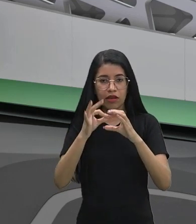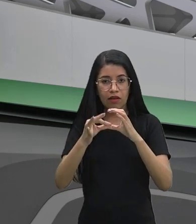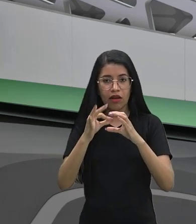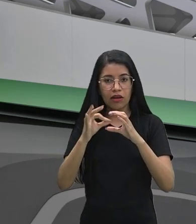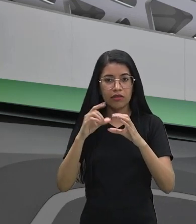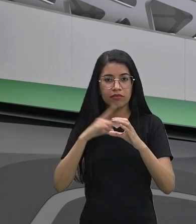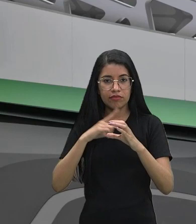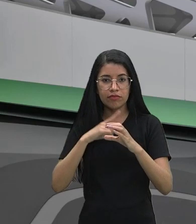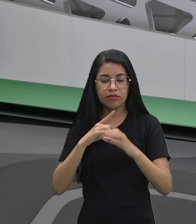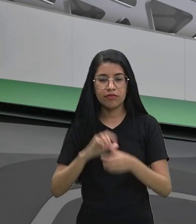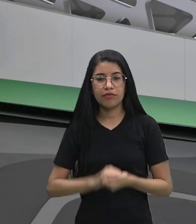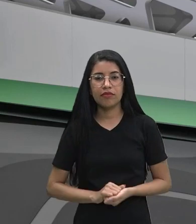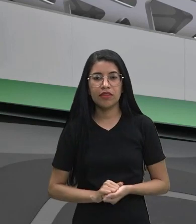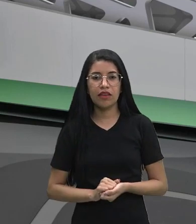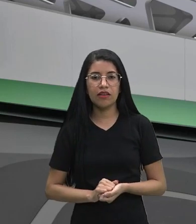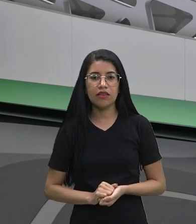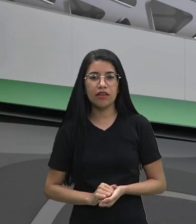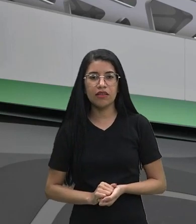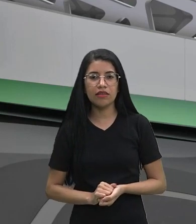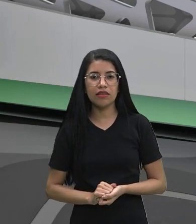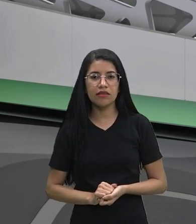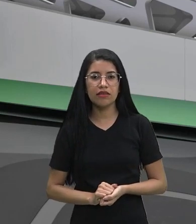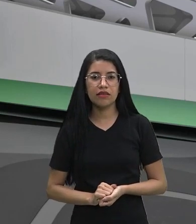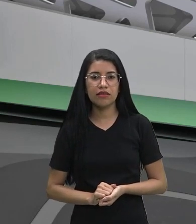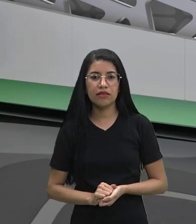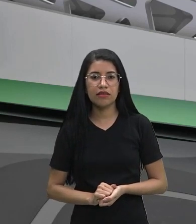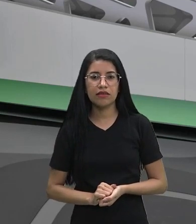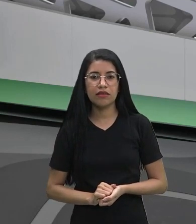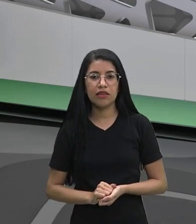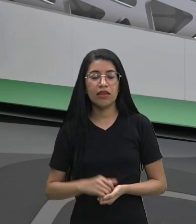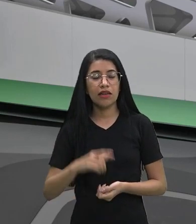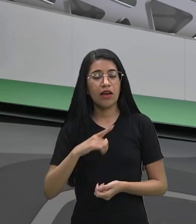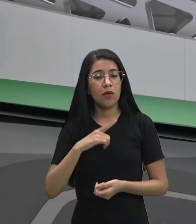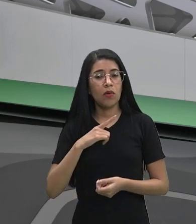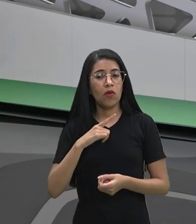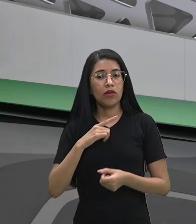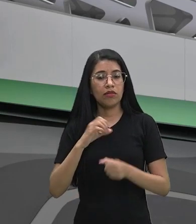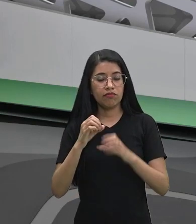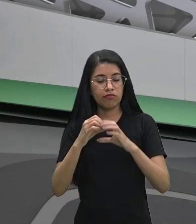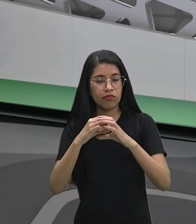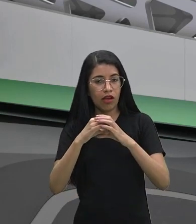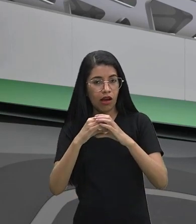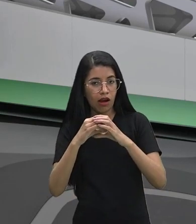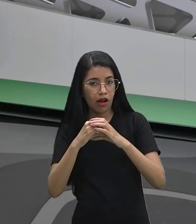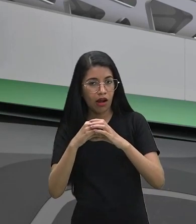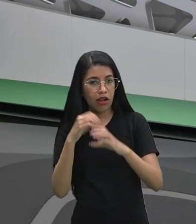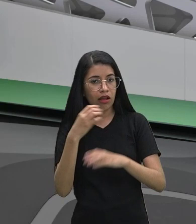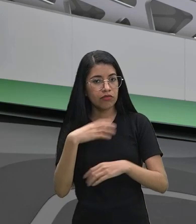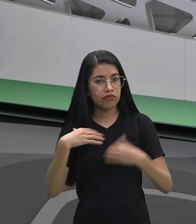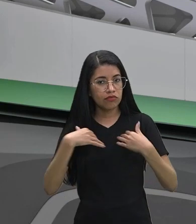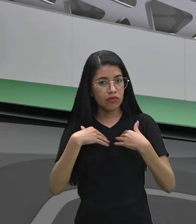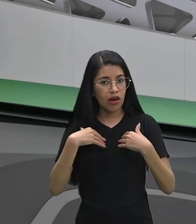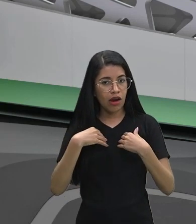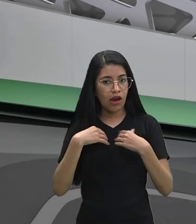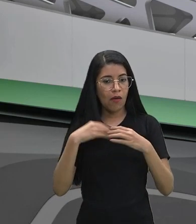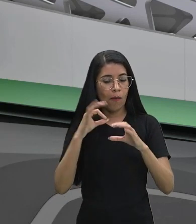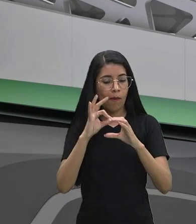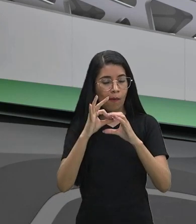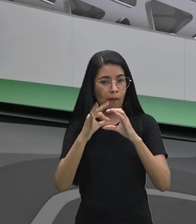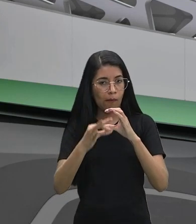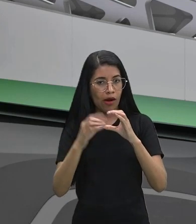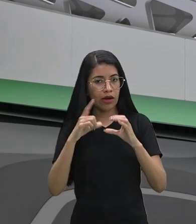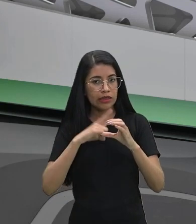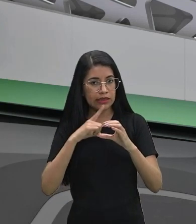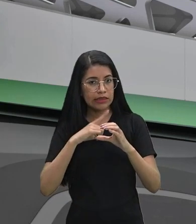Tem carioteca. Então, eu tenho célula animal ela é eucarionte. Por quê? Porque ela